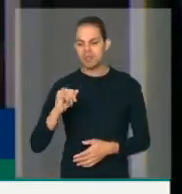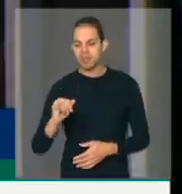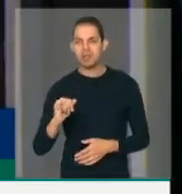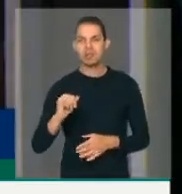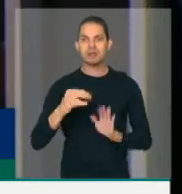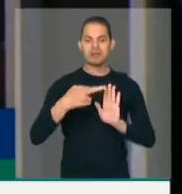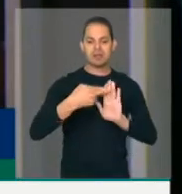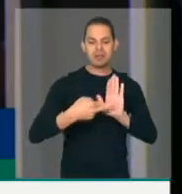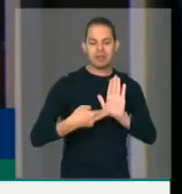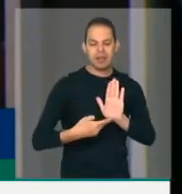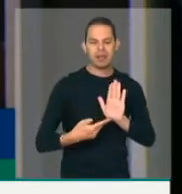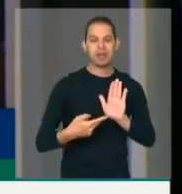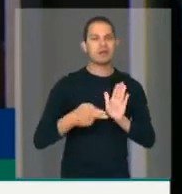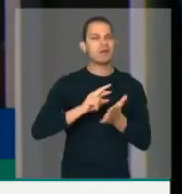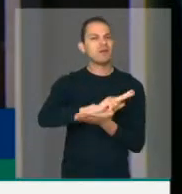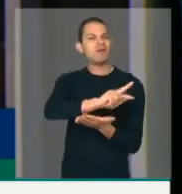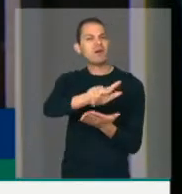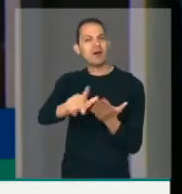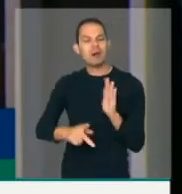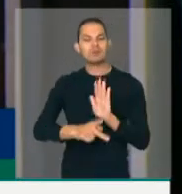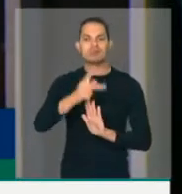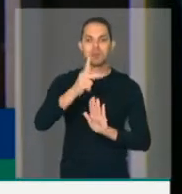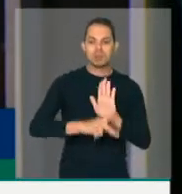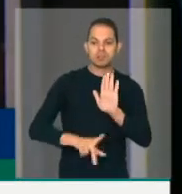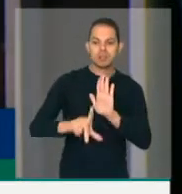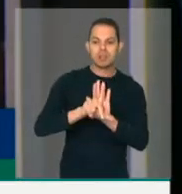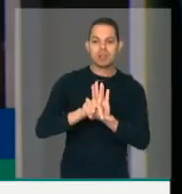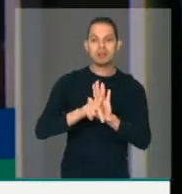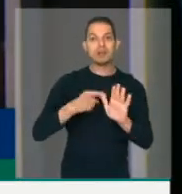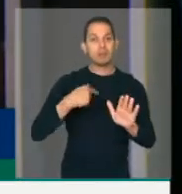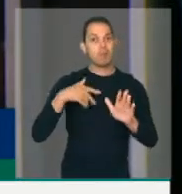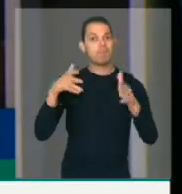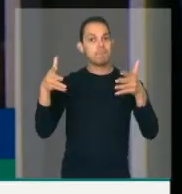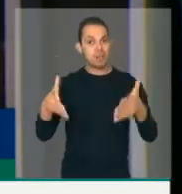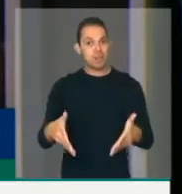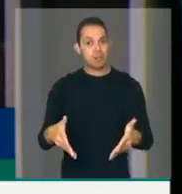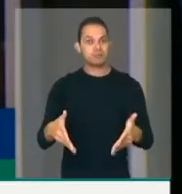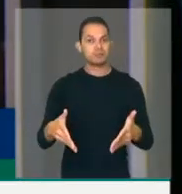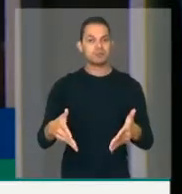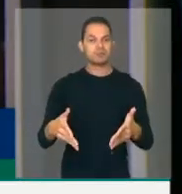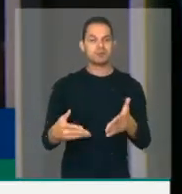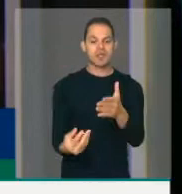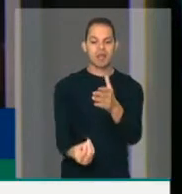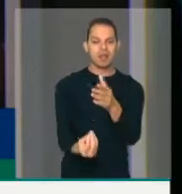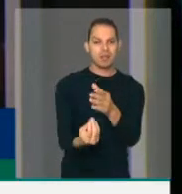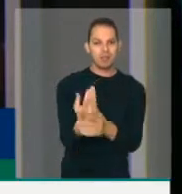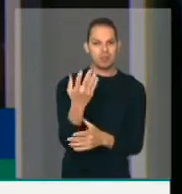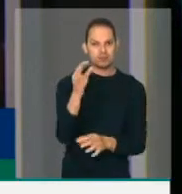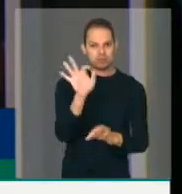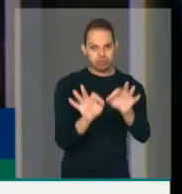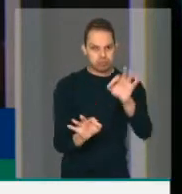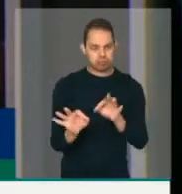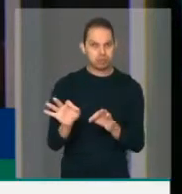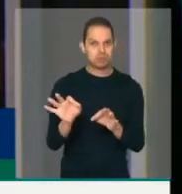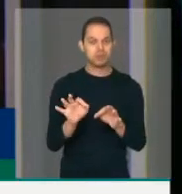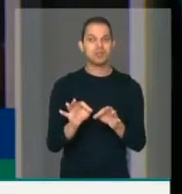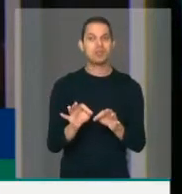regras, vários projetos de lei que eu participei da elaboração